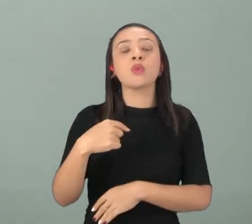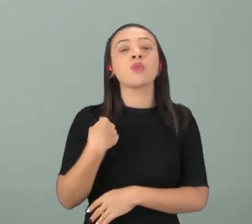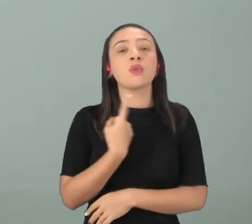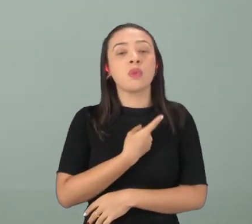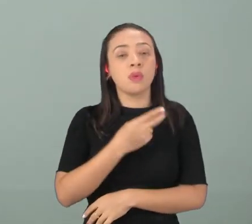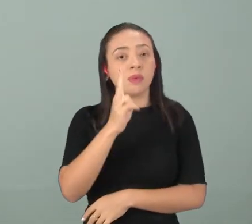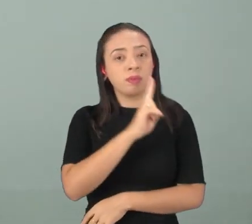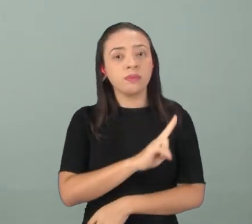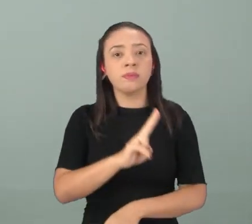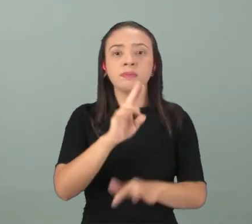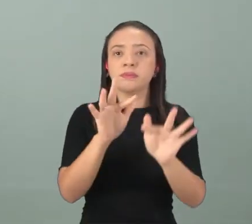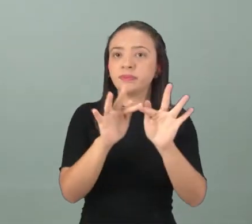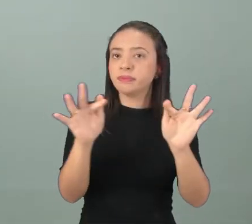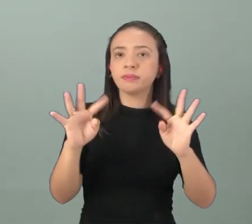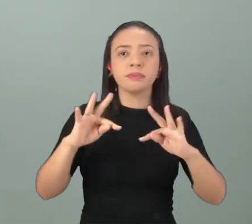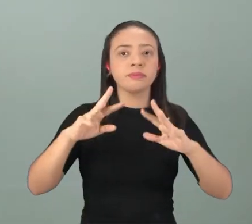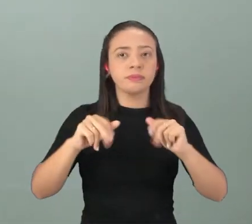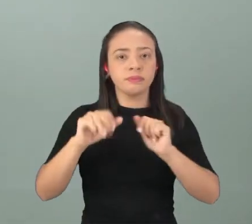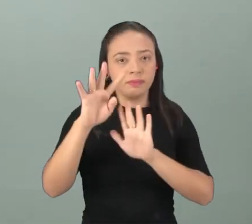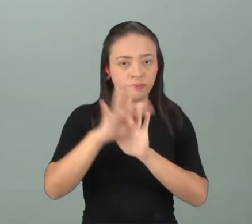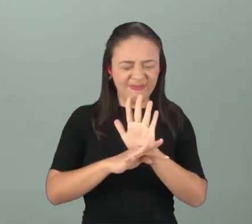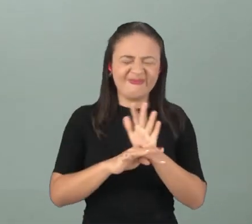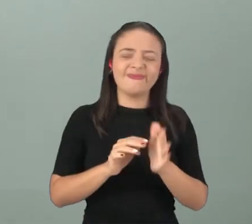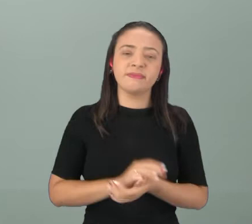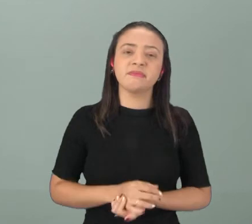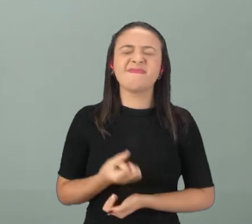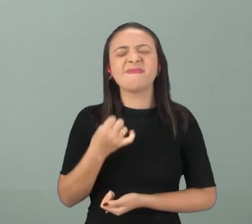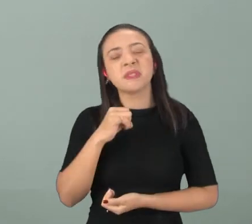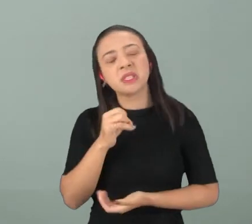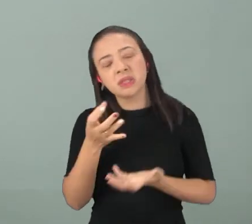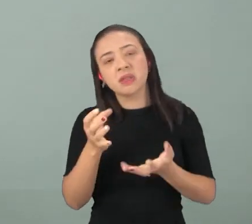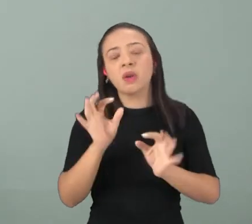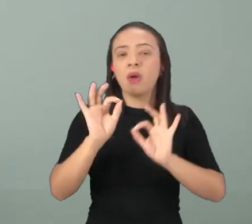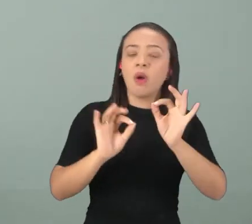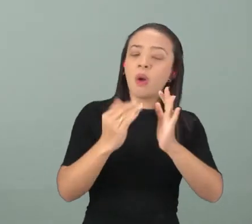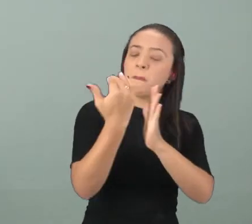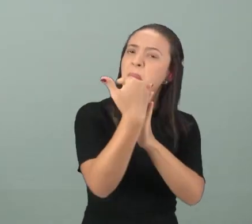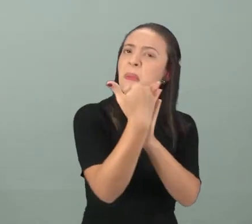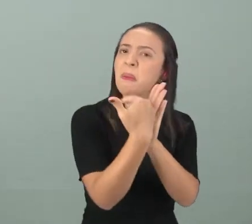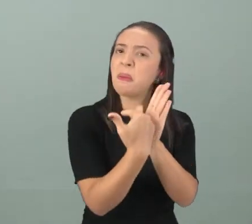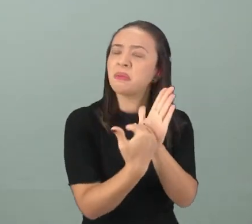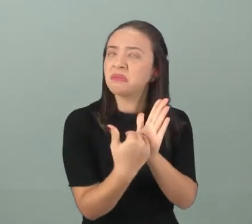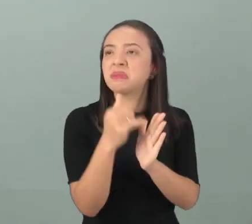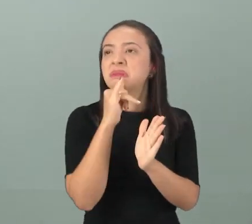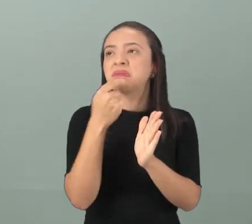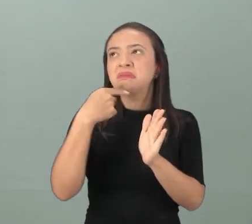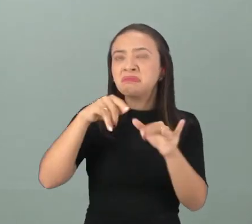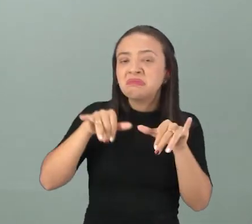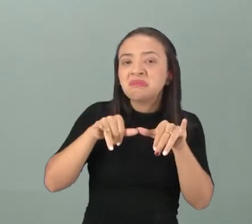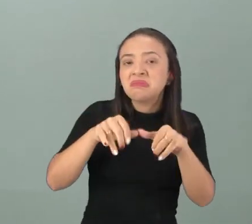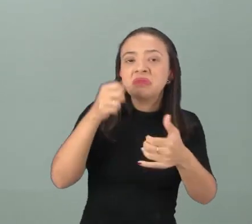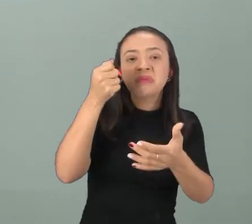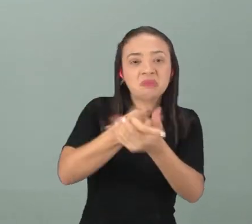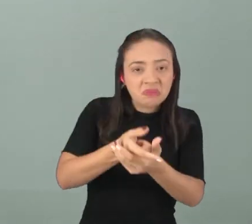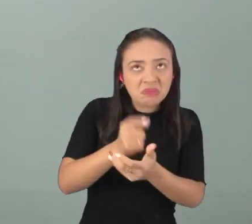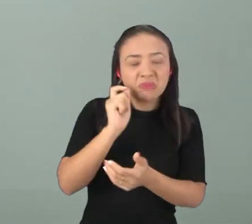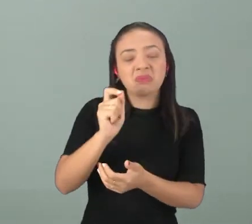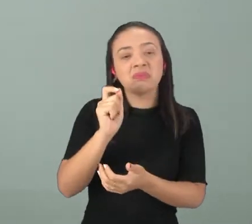esses sinais em frases, nos nossos textos, tá? Se eu quero fazer uma lista, vamos supor, assim, eu vou na feira e vou